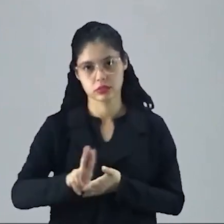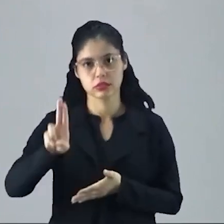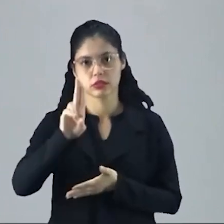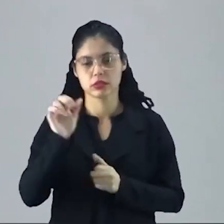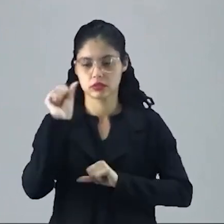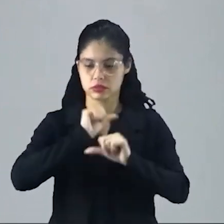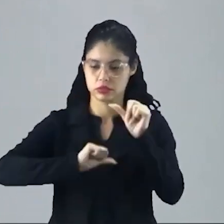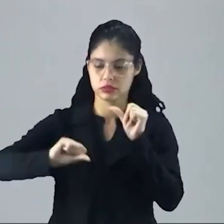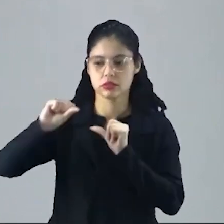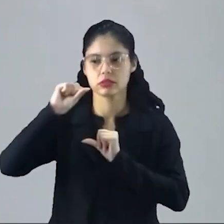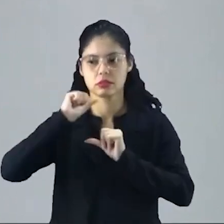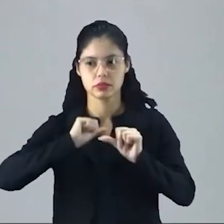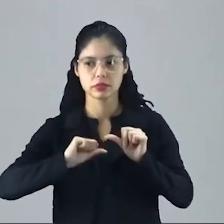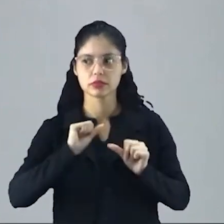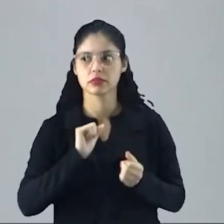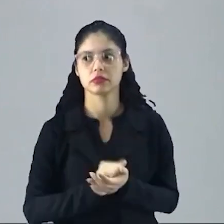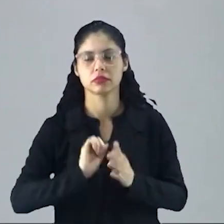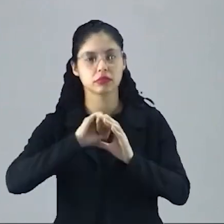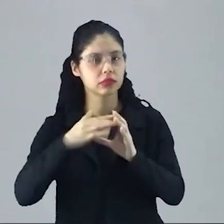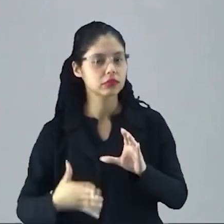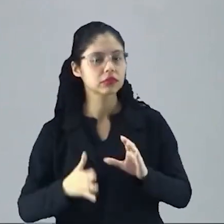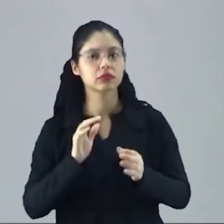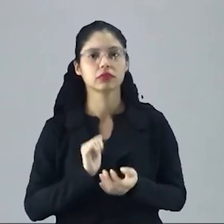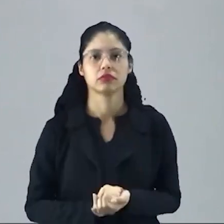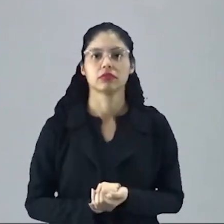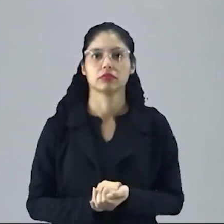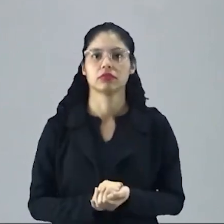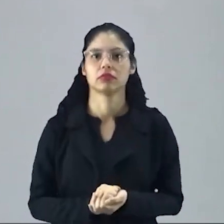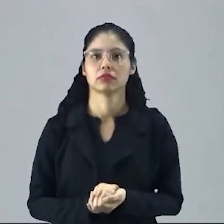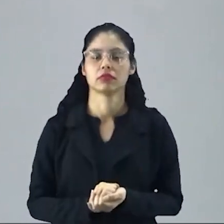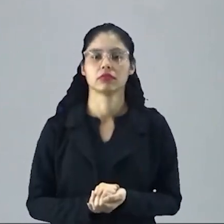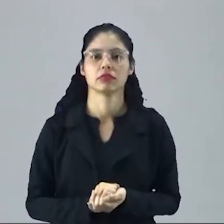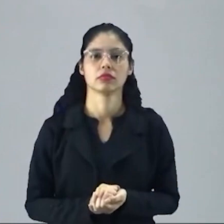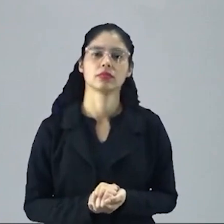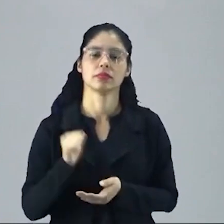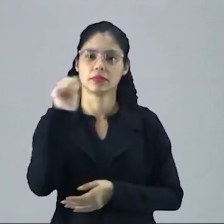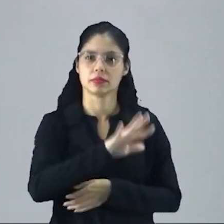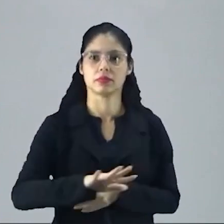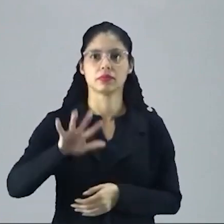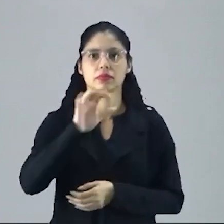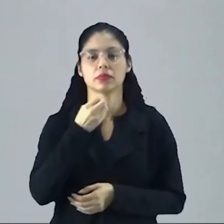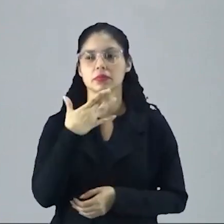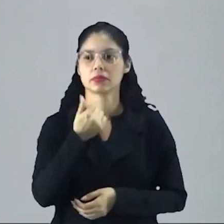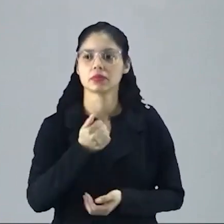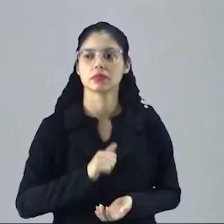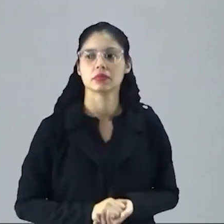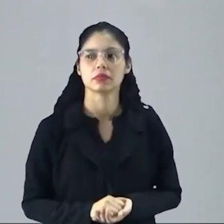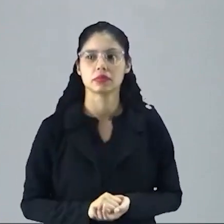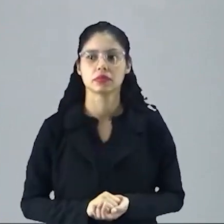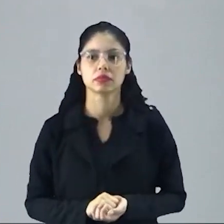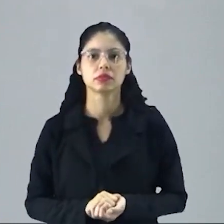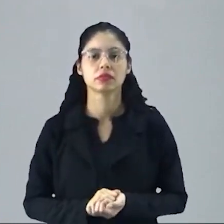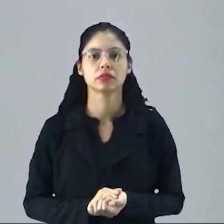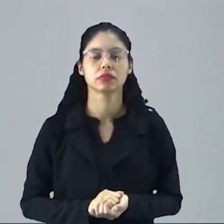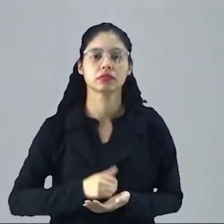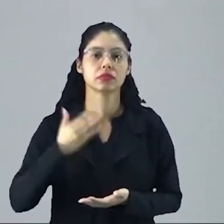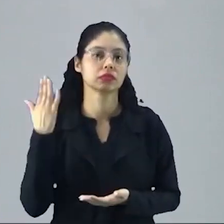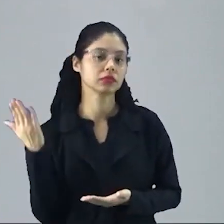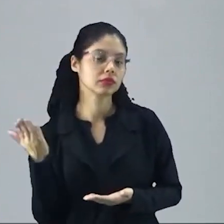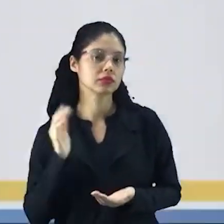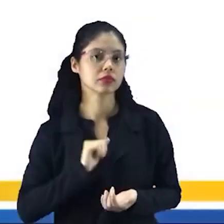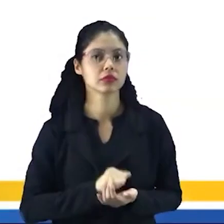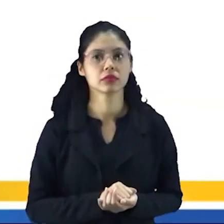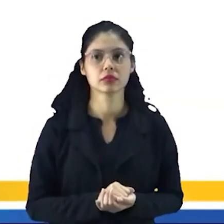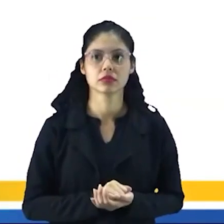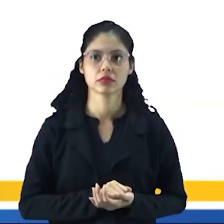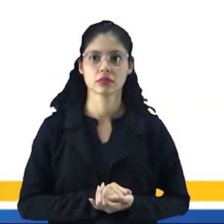e transformar essas características numa obra nacional. Tudo bem? Vamos lá, mais uma obra